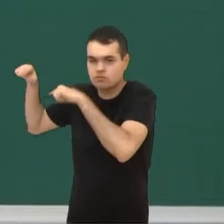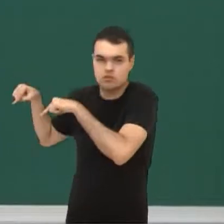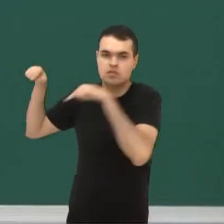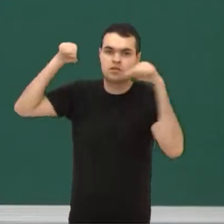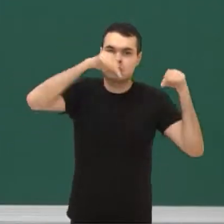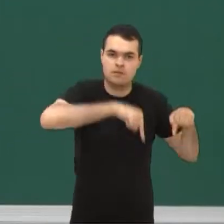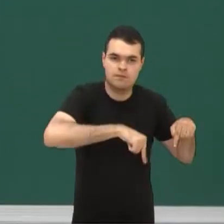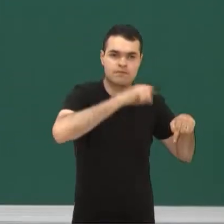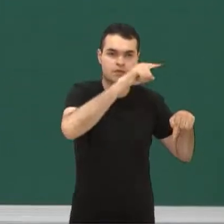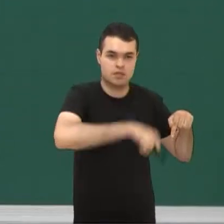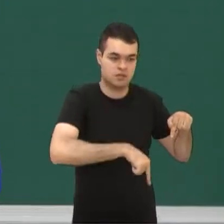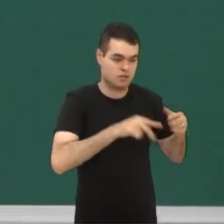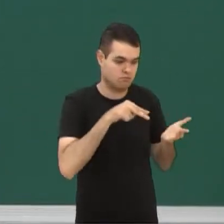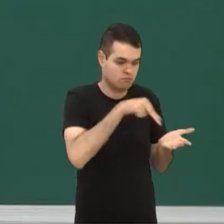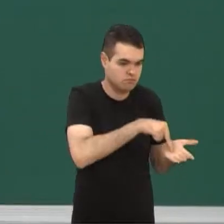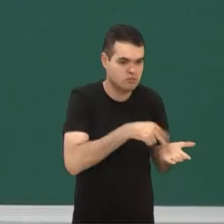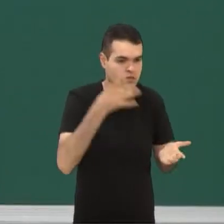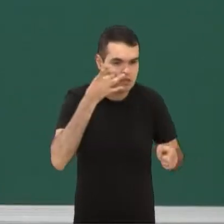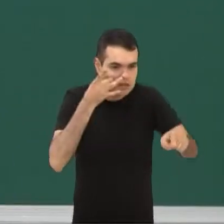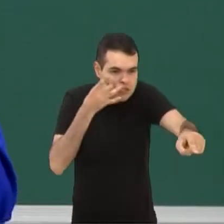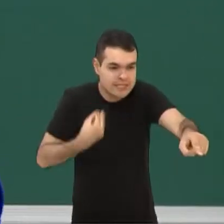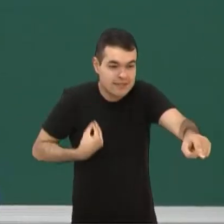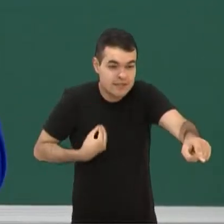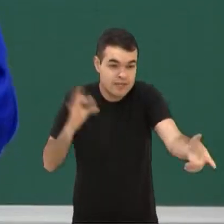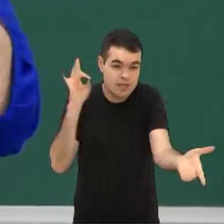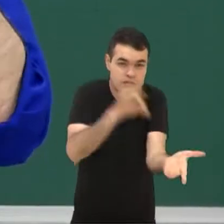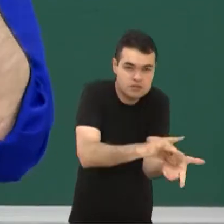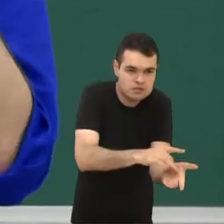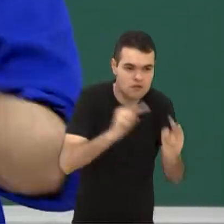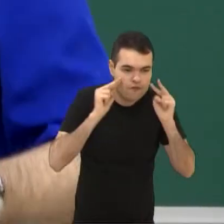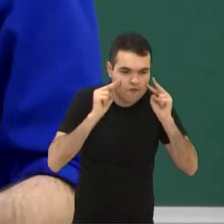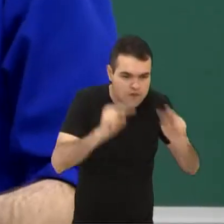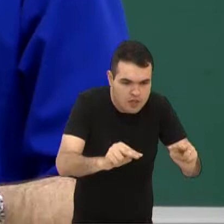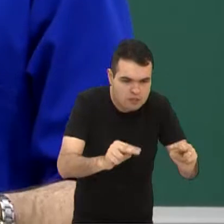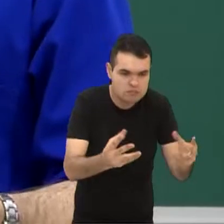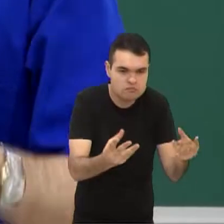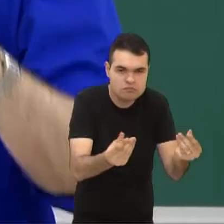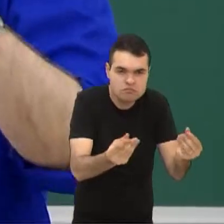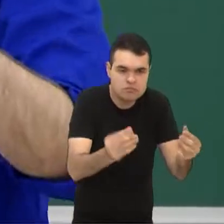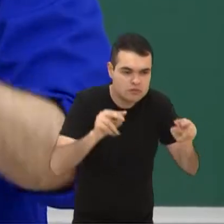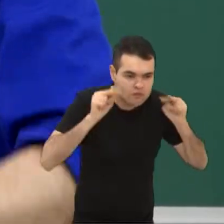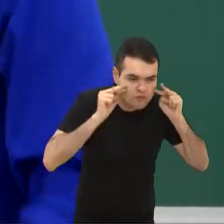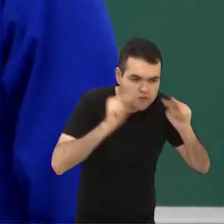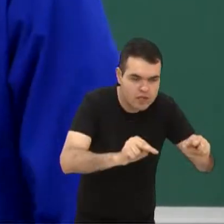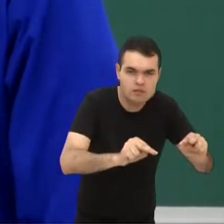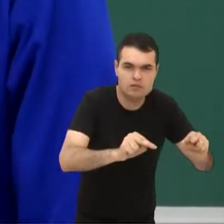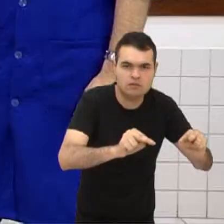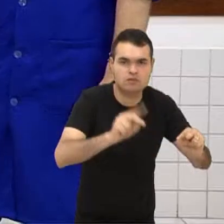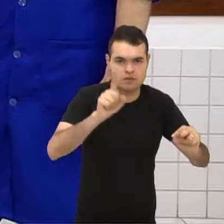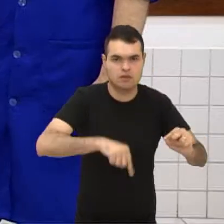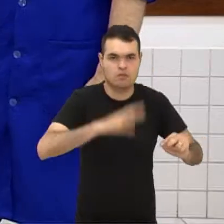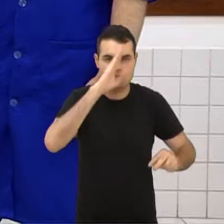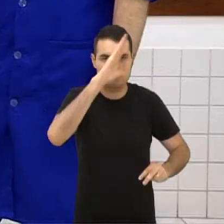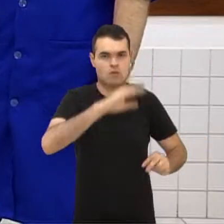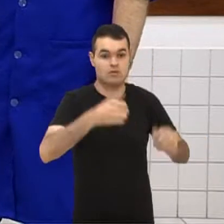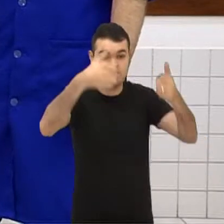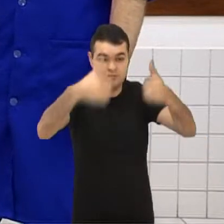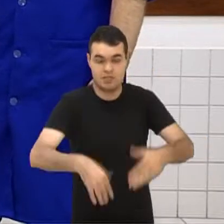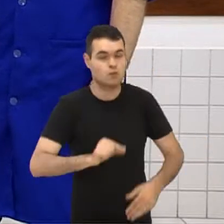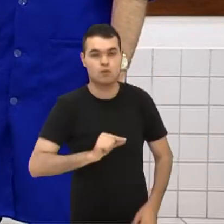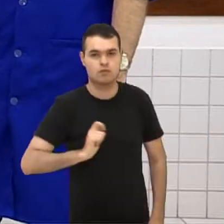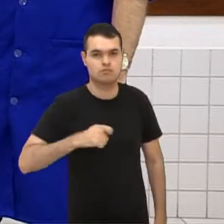conhecimento em coisas, em objetos, na razão, e a melhor expressão disso é a ciência, tá? Quero aproveitar